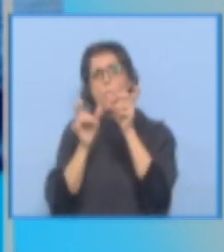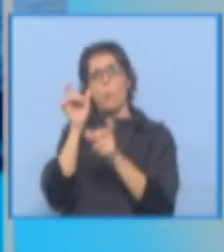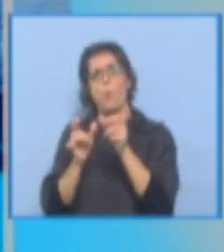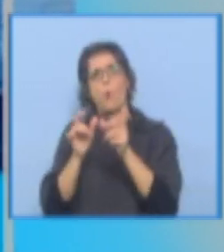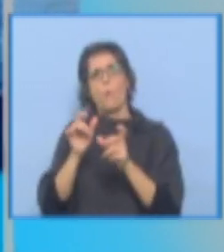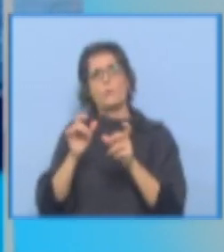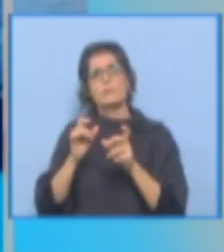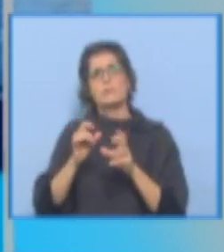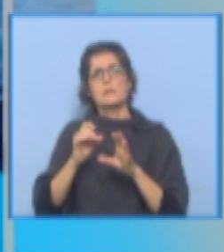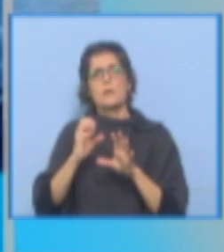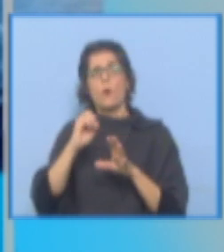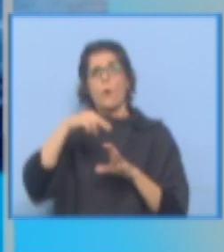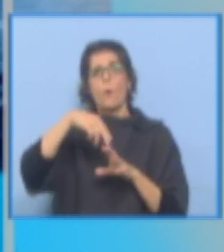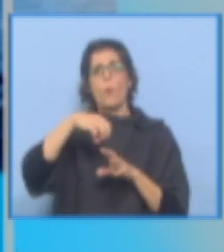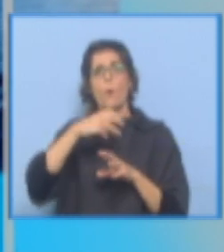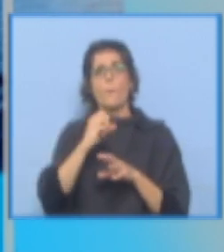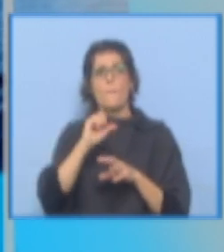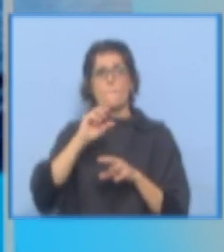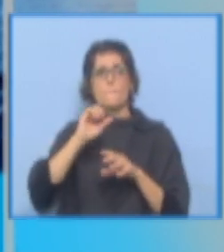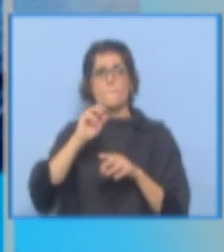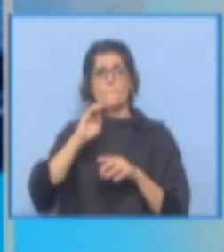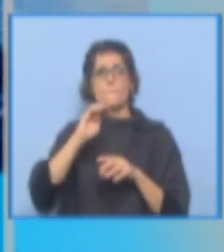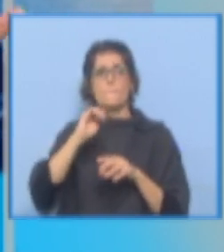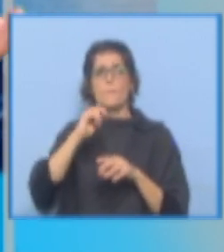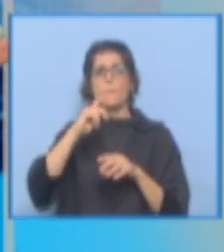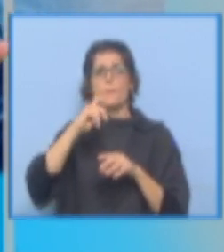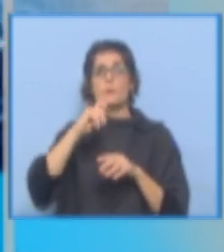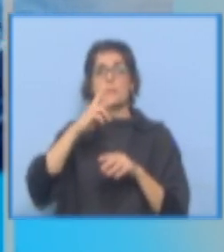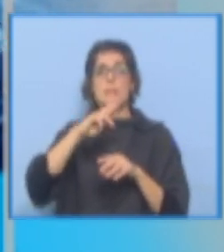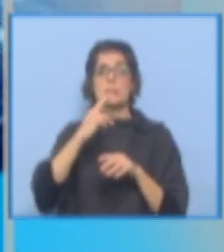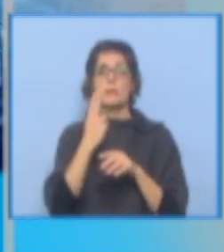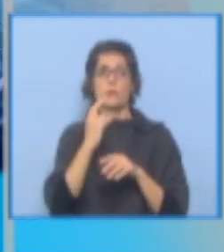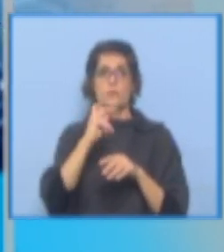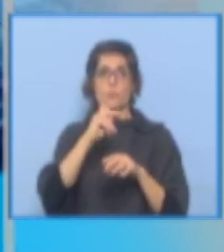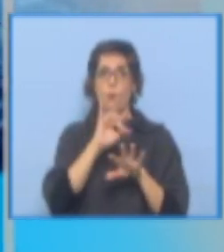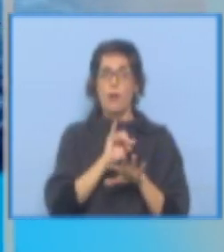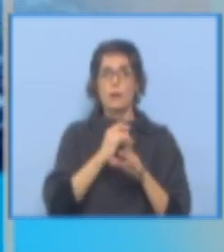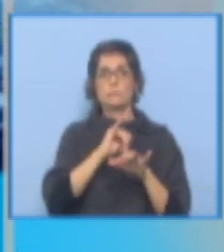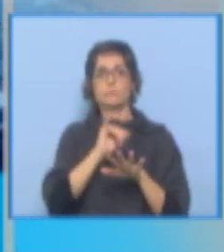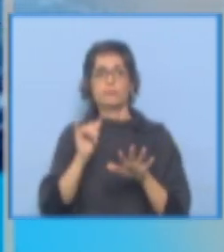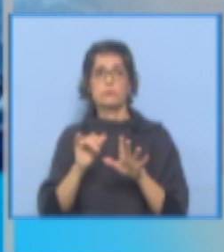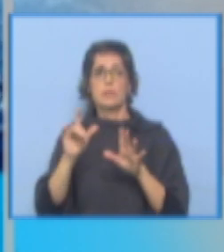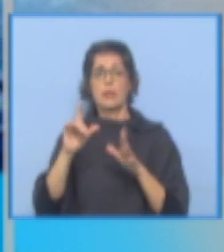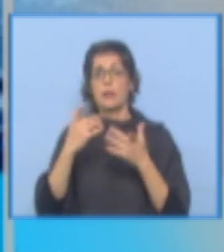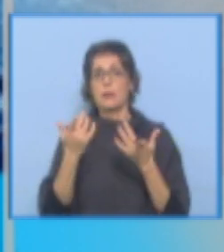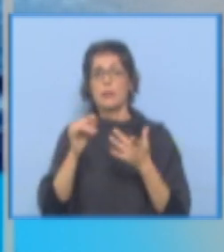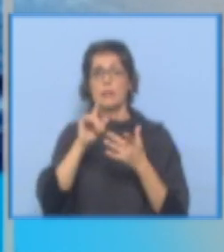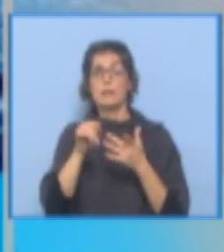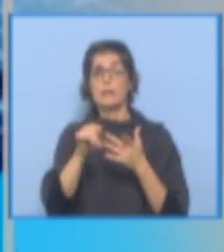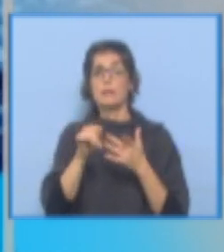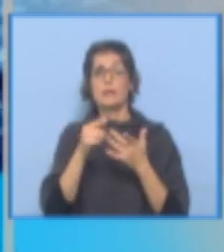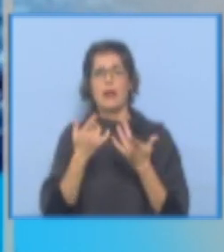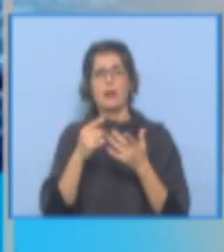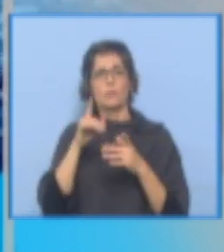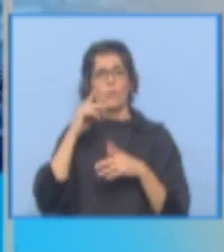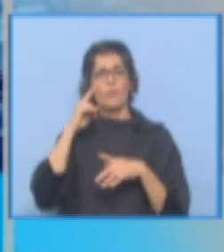a castidade neste caso. O que há também ali é imensa ignorância, ou seja, há de facto, sobretudo, um julgar a priori que